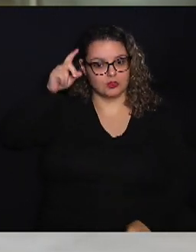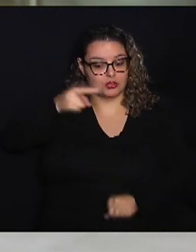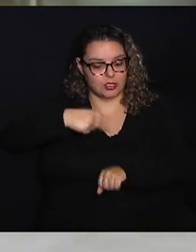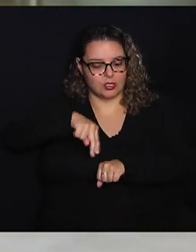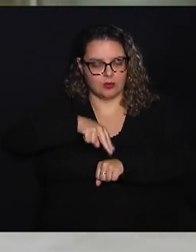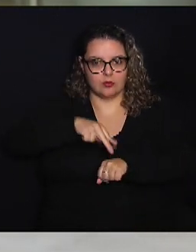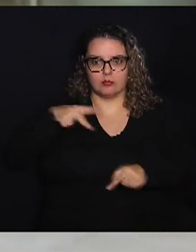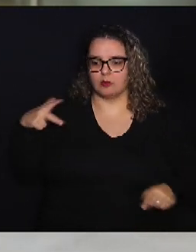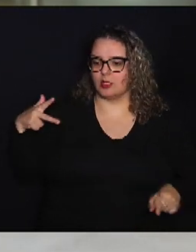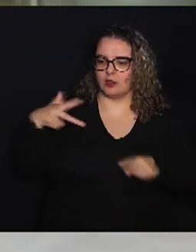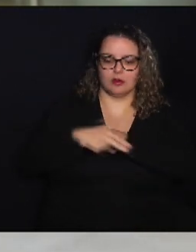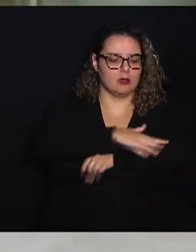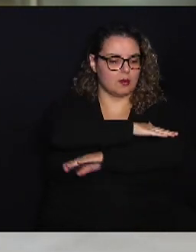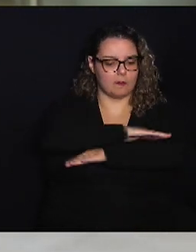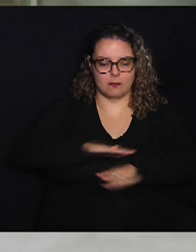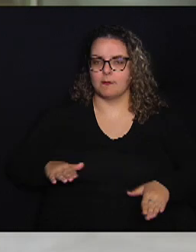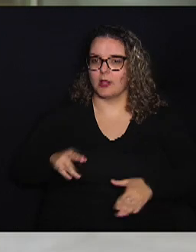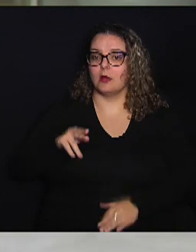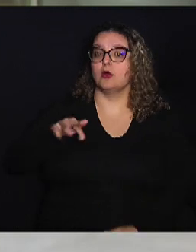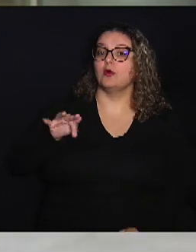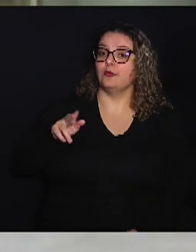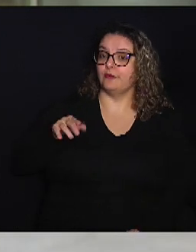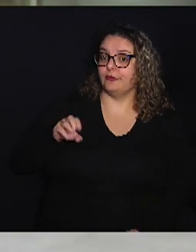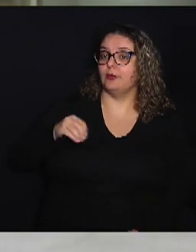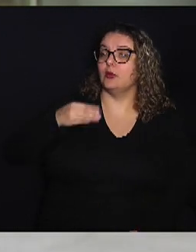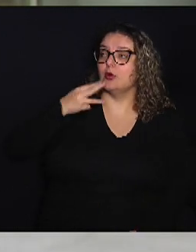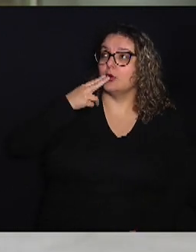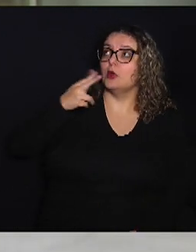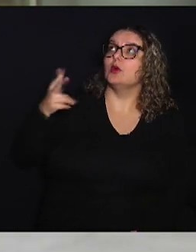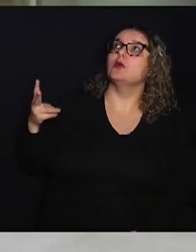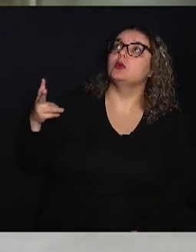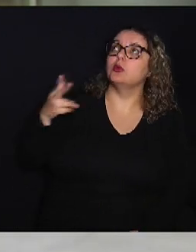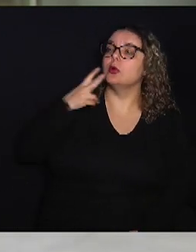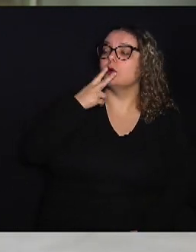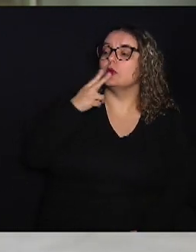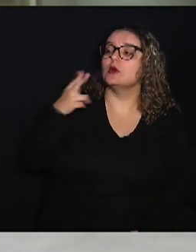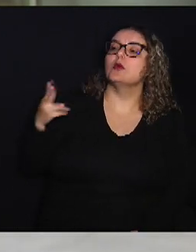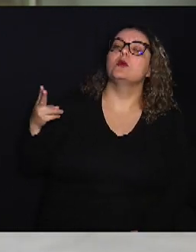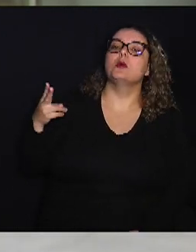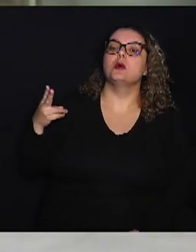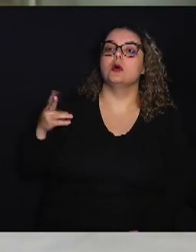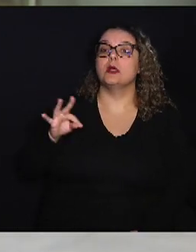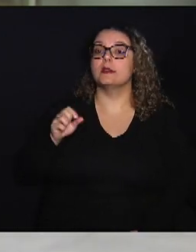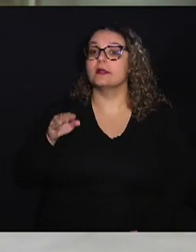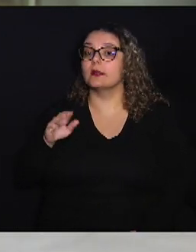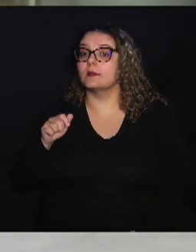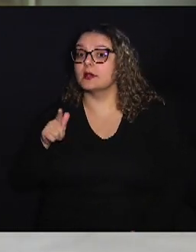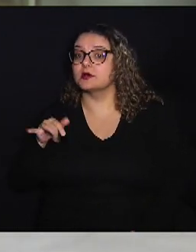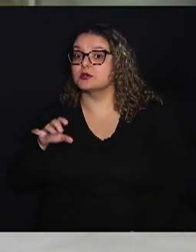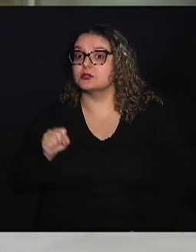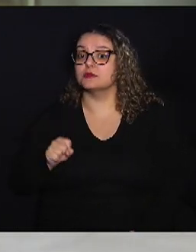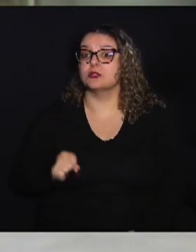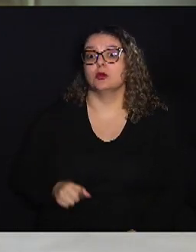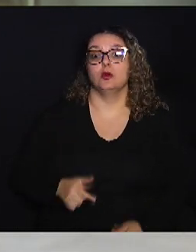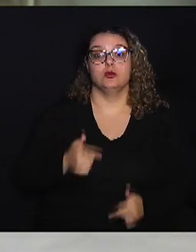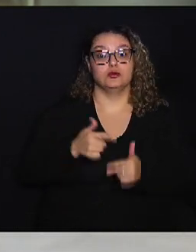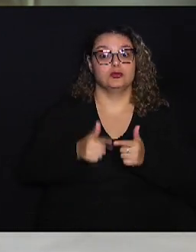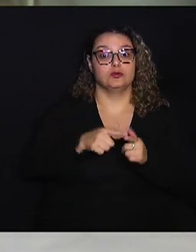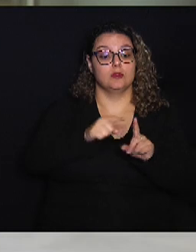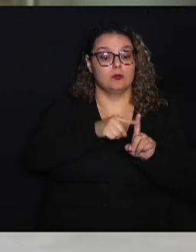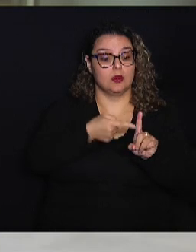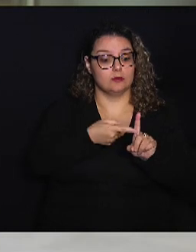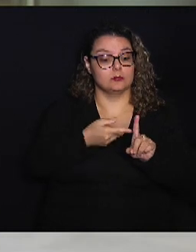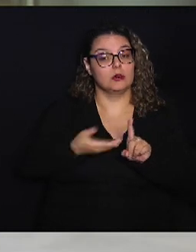de Combate ao Fumo. E neste ano tem como tema tabagismo, os danos para a gestação e o bebê. E pensando